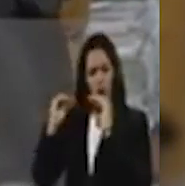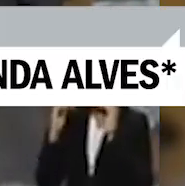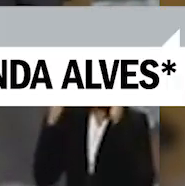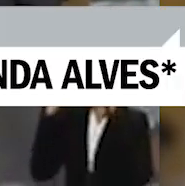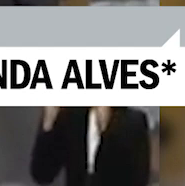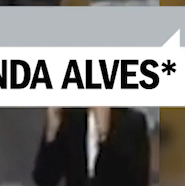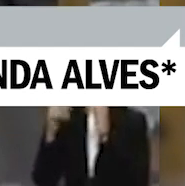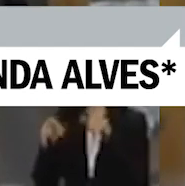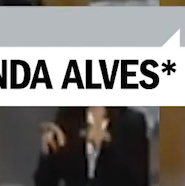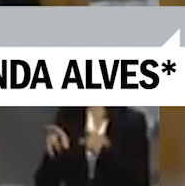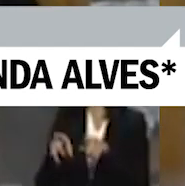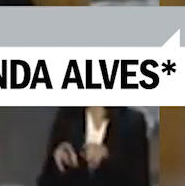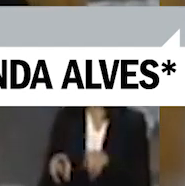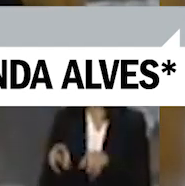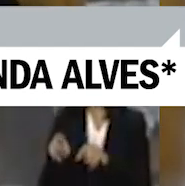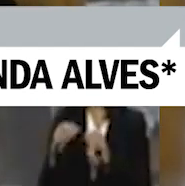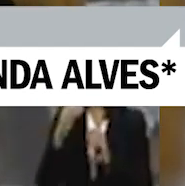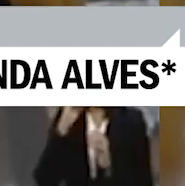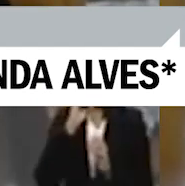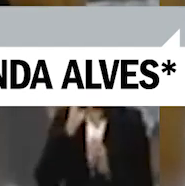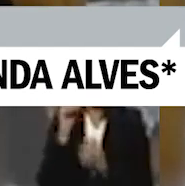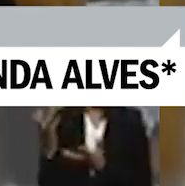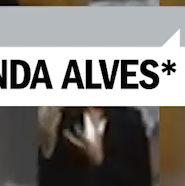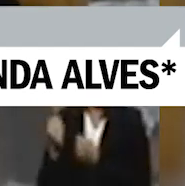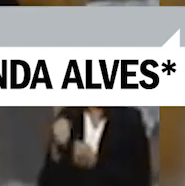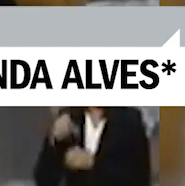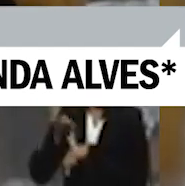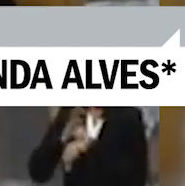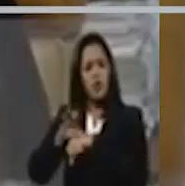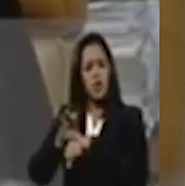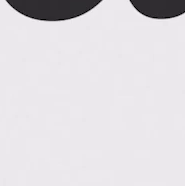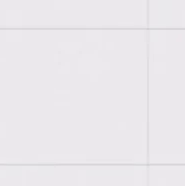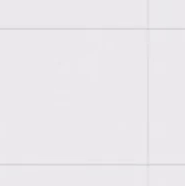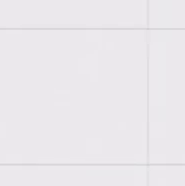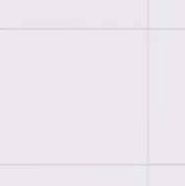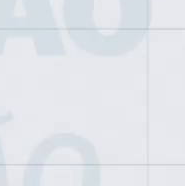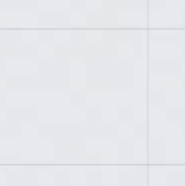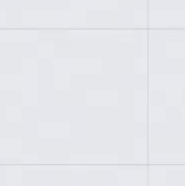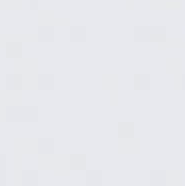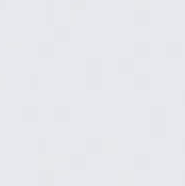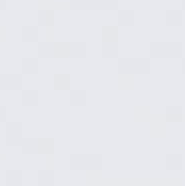e a supremacia da Constituição e das leis da República.